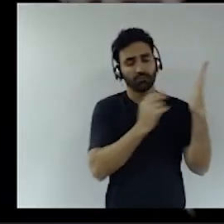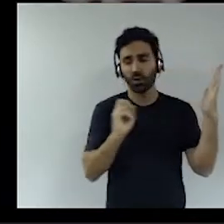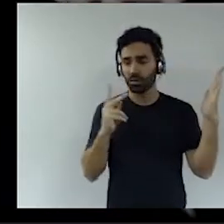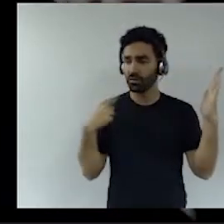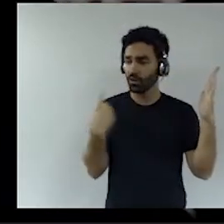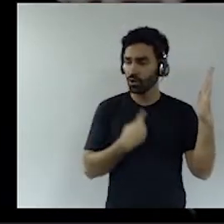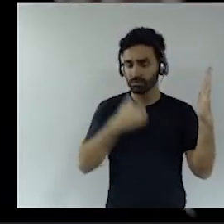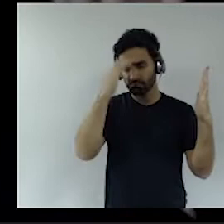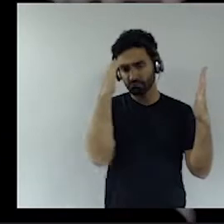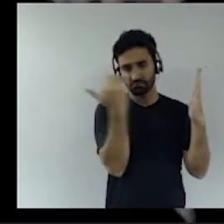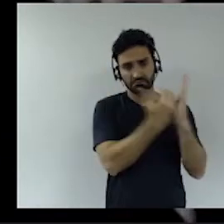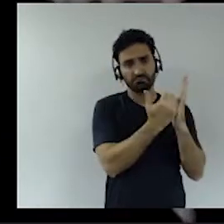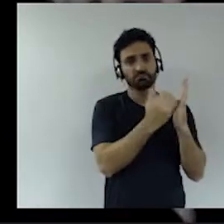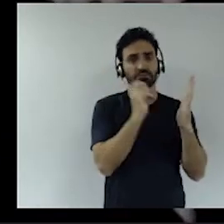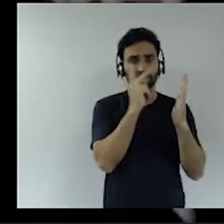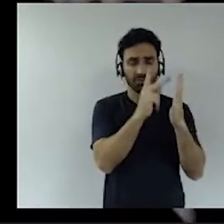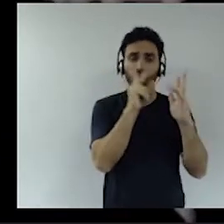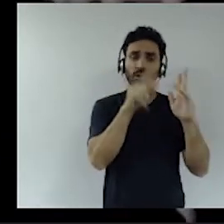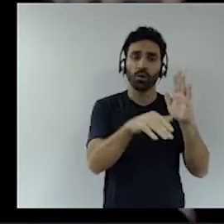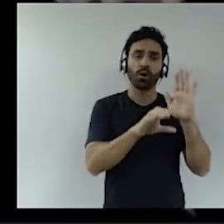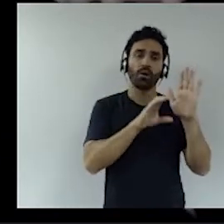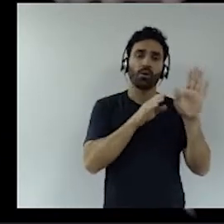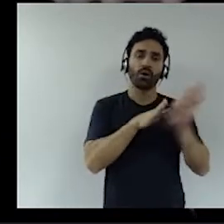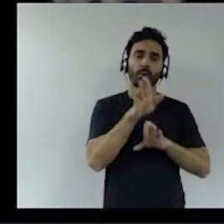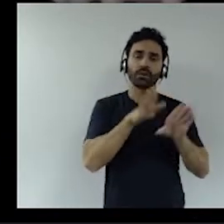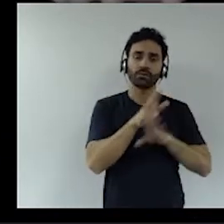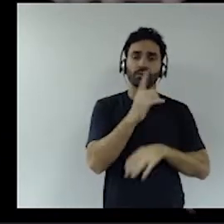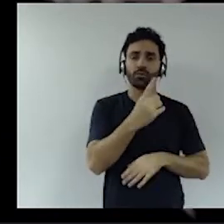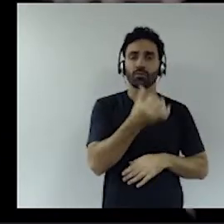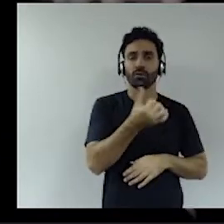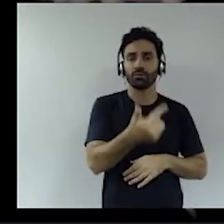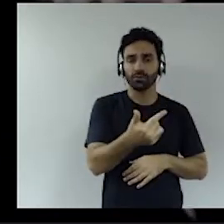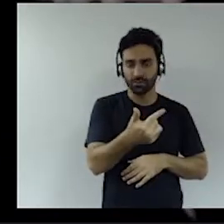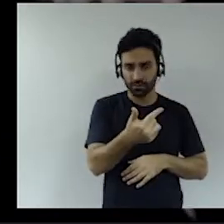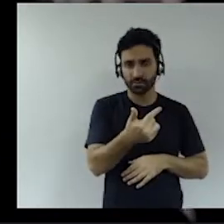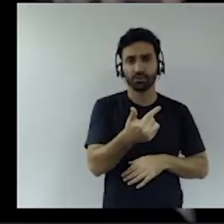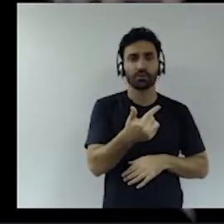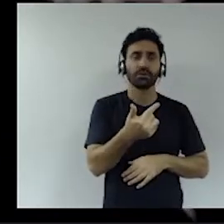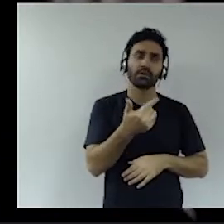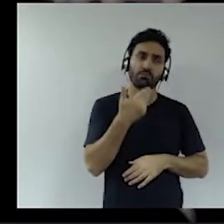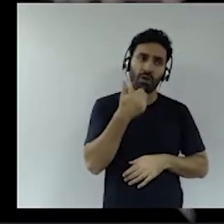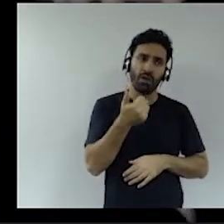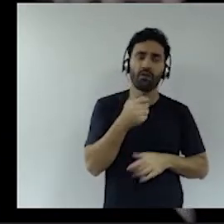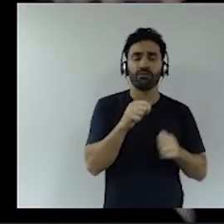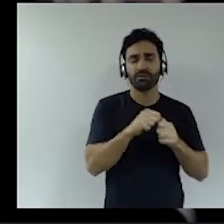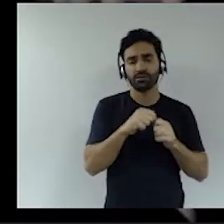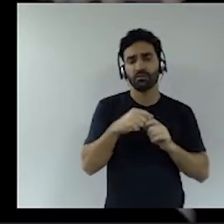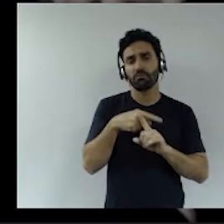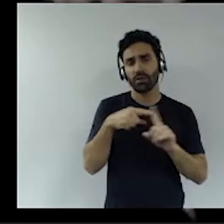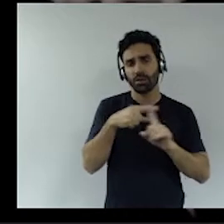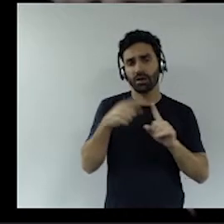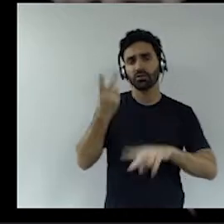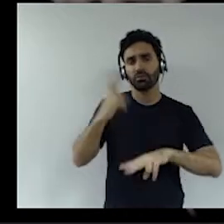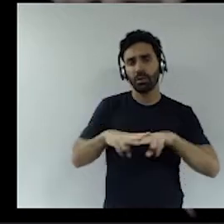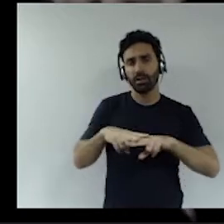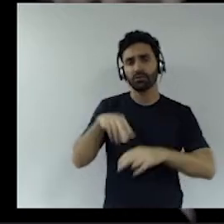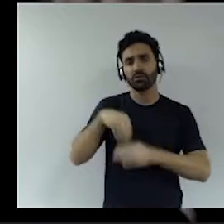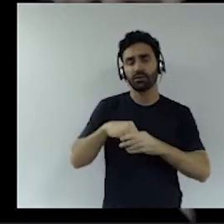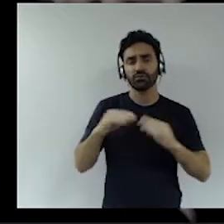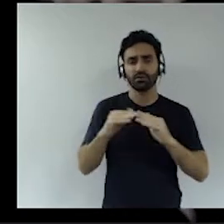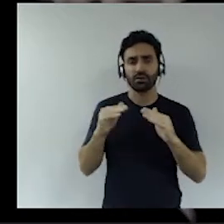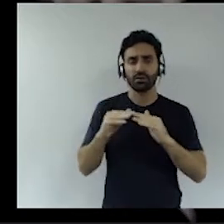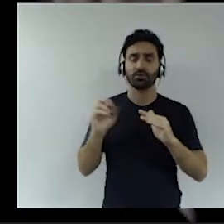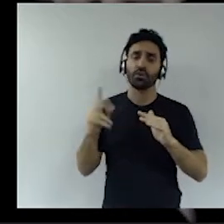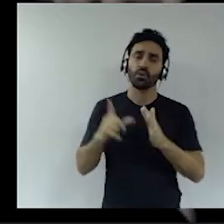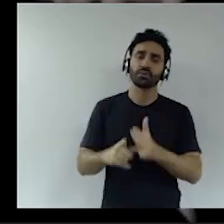mencionadas na resolução, na recomendação número 62, colocação preferencial em regime aberto, prisão domiciliar, saída